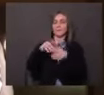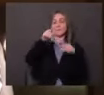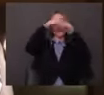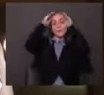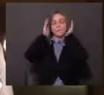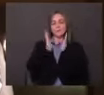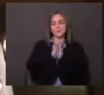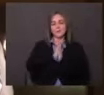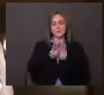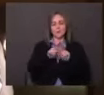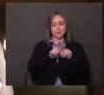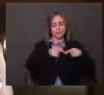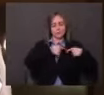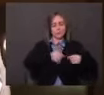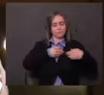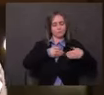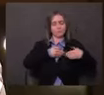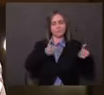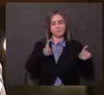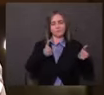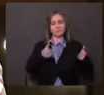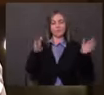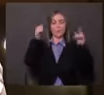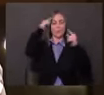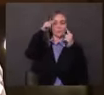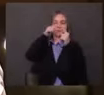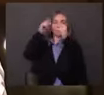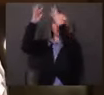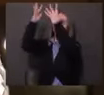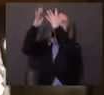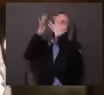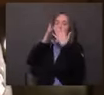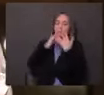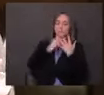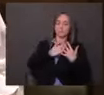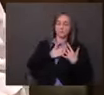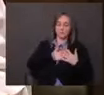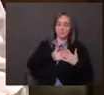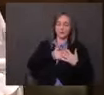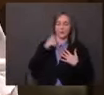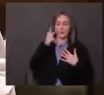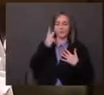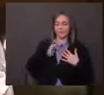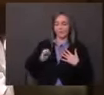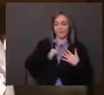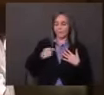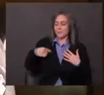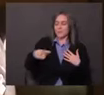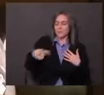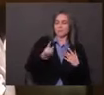para nos comunicar graças espirituais que marcam e sustentam a nossa vida. Com